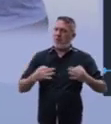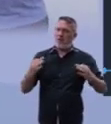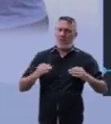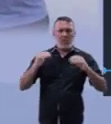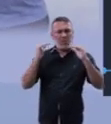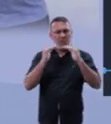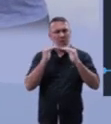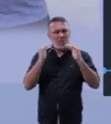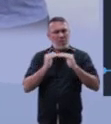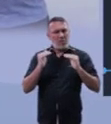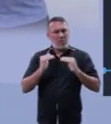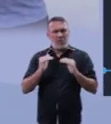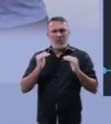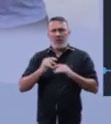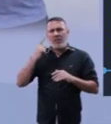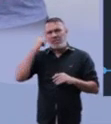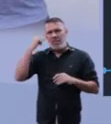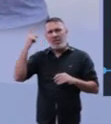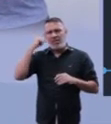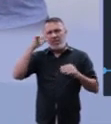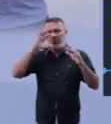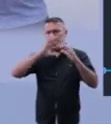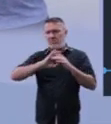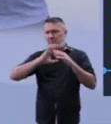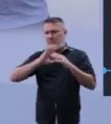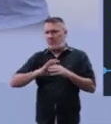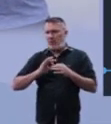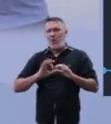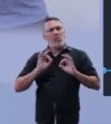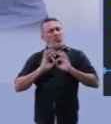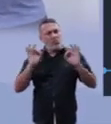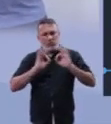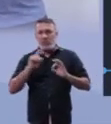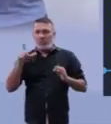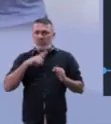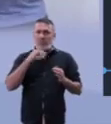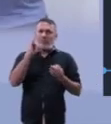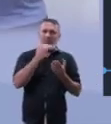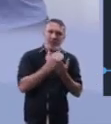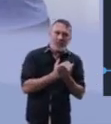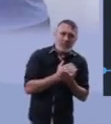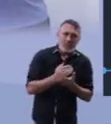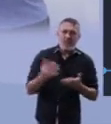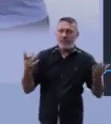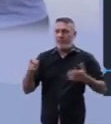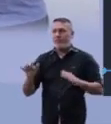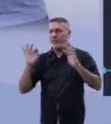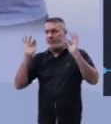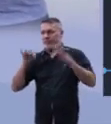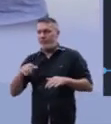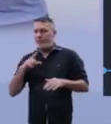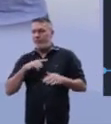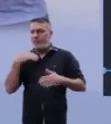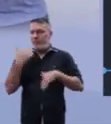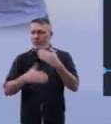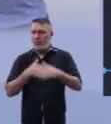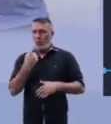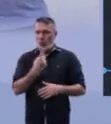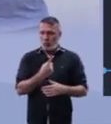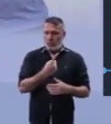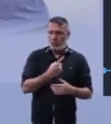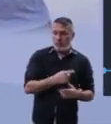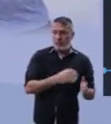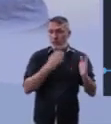todo articulado, as ideias estão encadeadas. Perceberam que ele falou isso na introdução, ele está finalizando isso